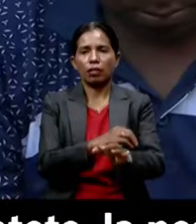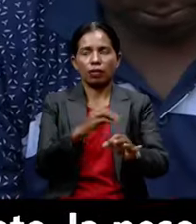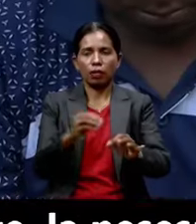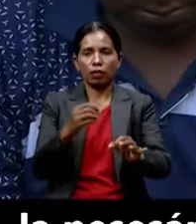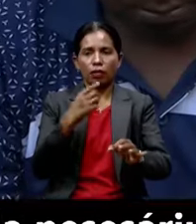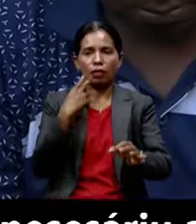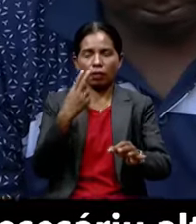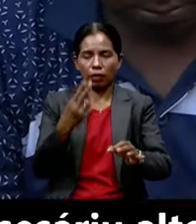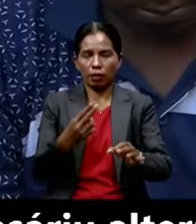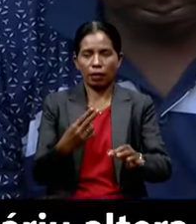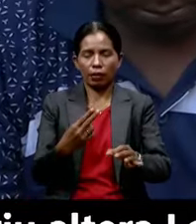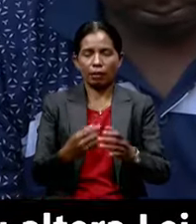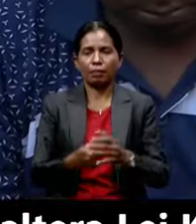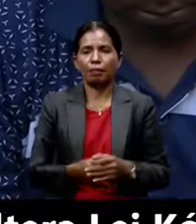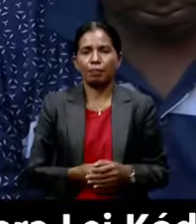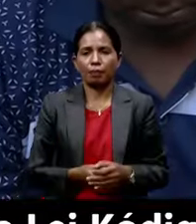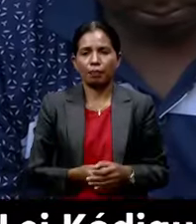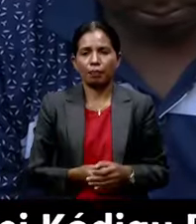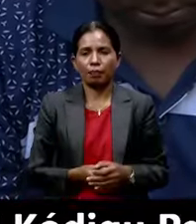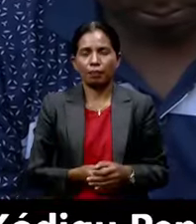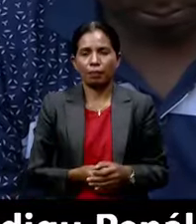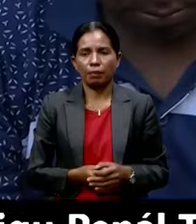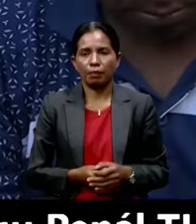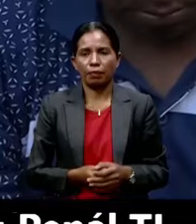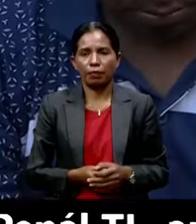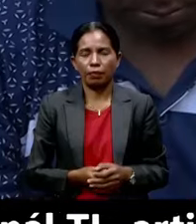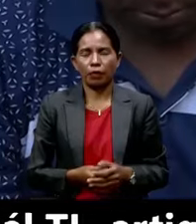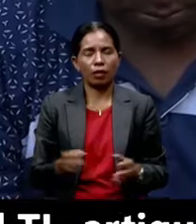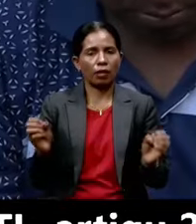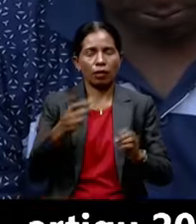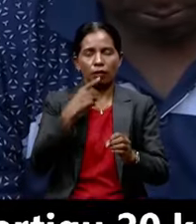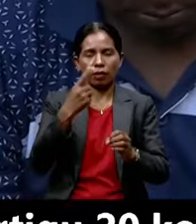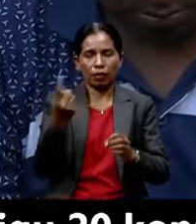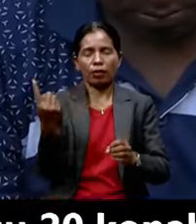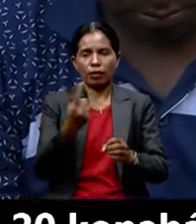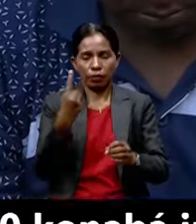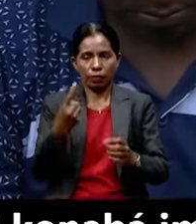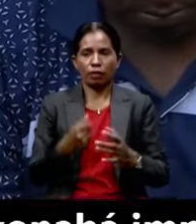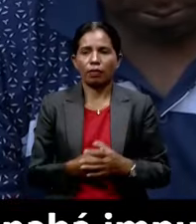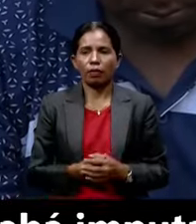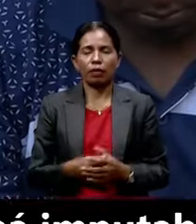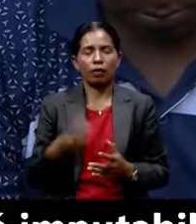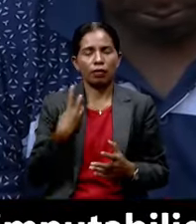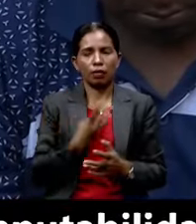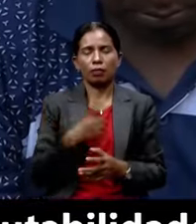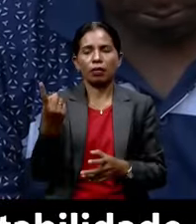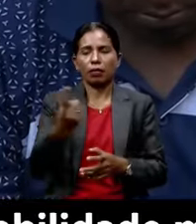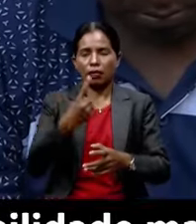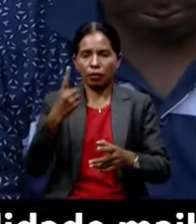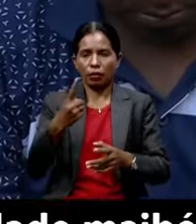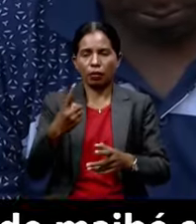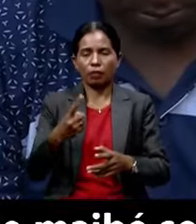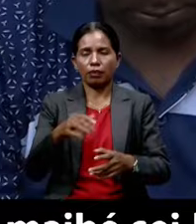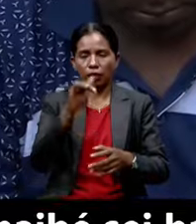afetada, a minha russo governo macalá considera Nafatin. E a mim Nafatin mantém